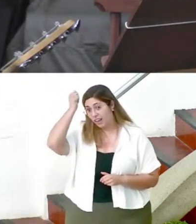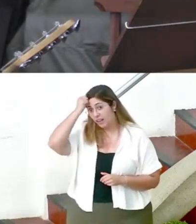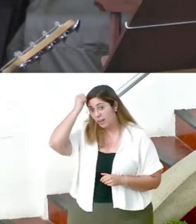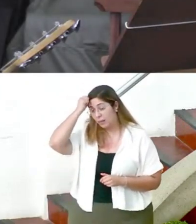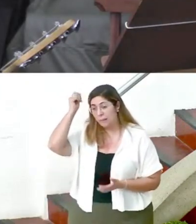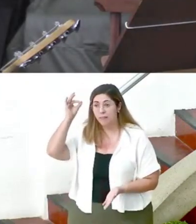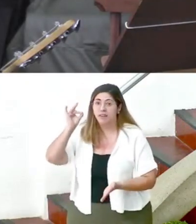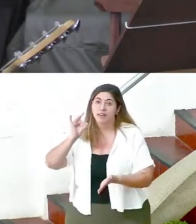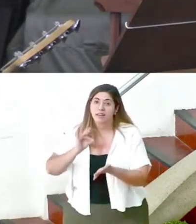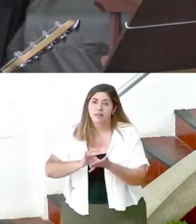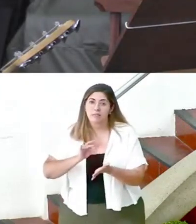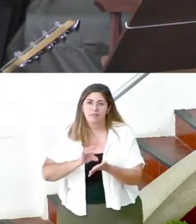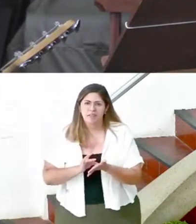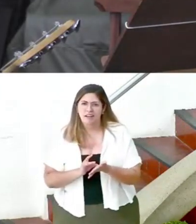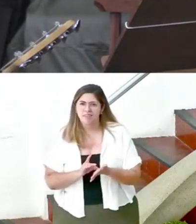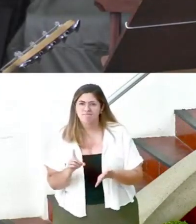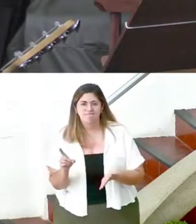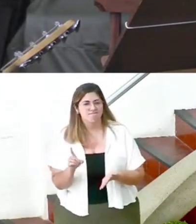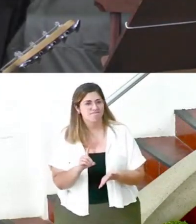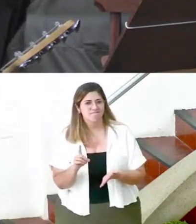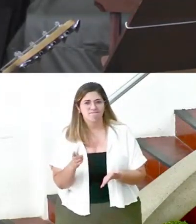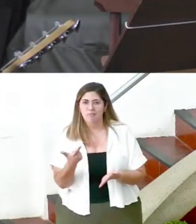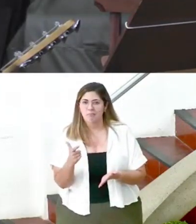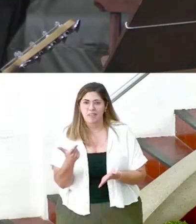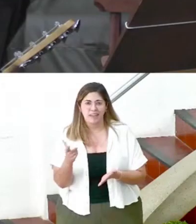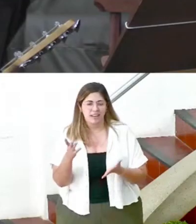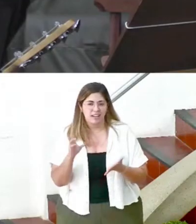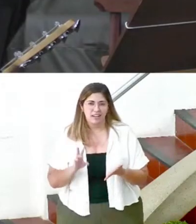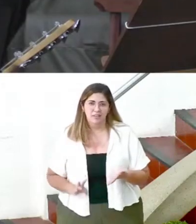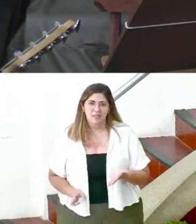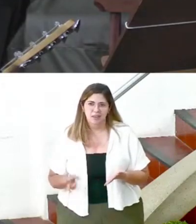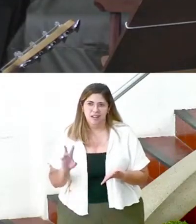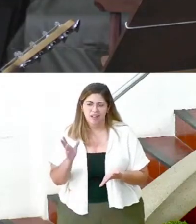no coração, nós não reconhecemos o poder de Deus.